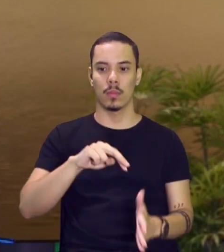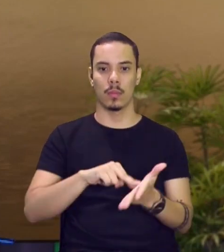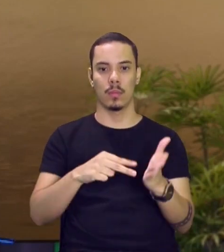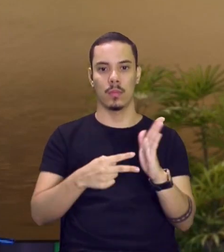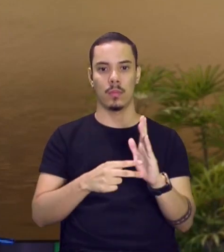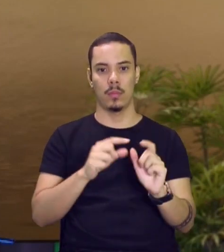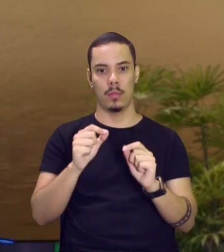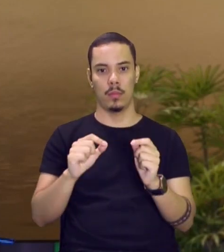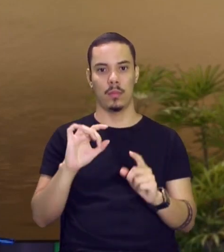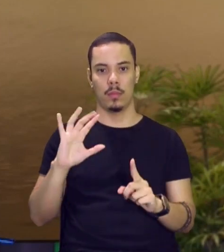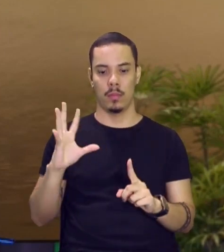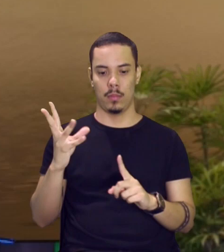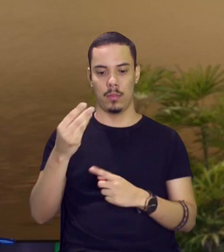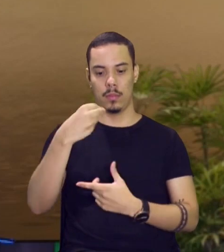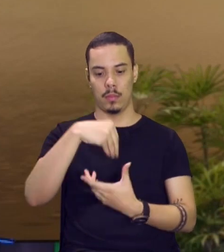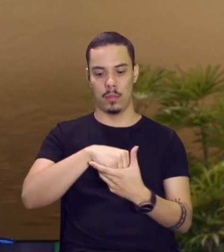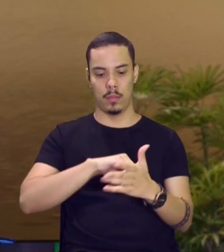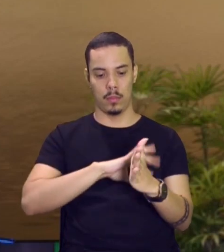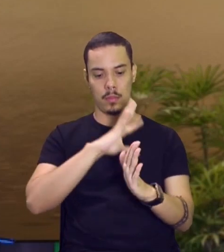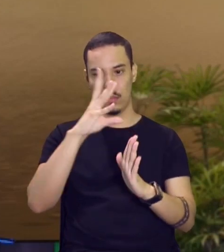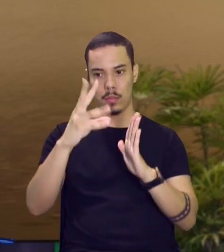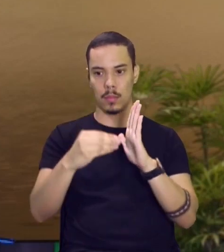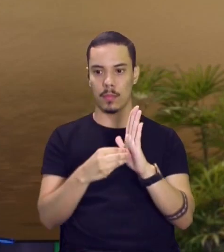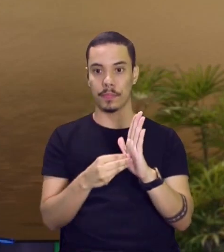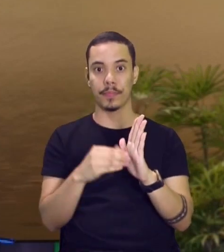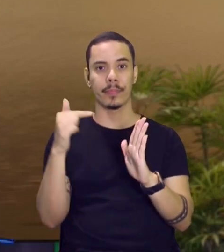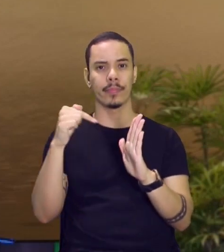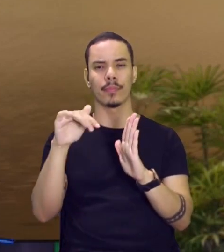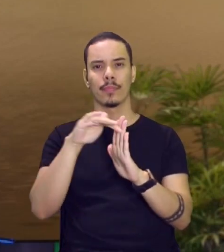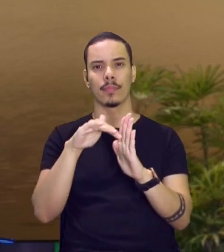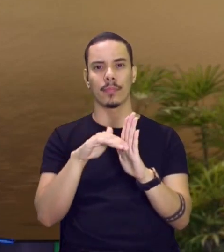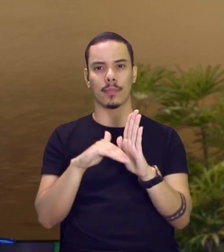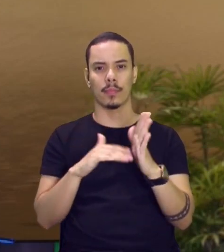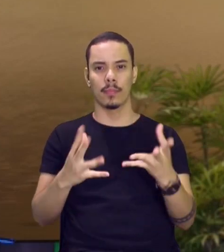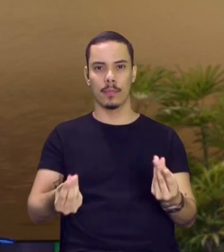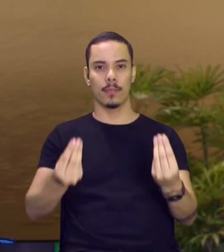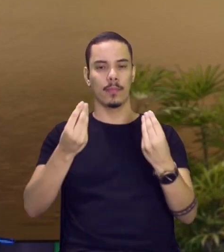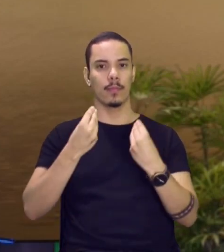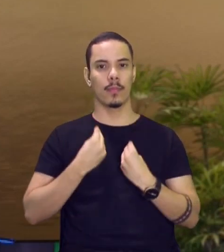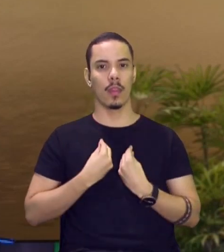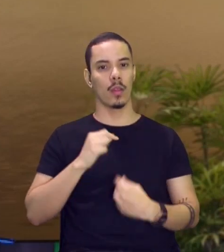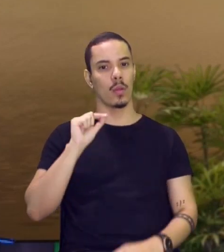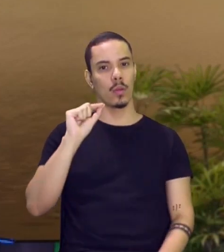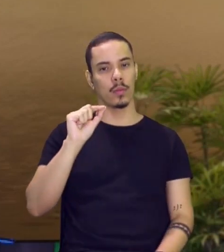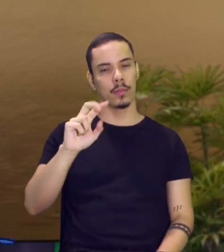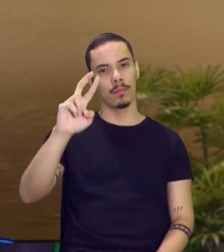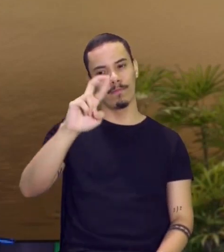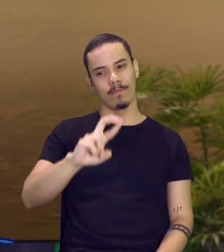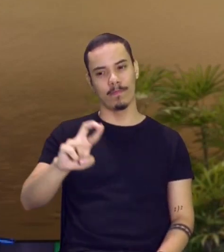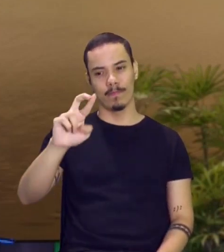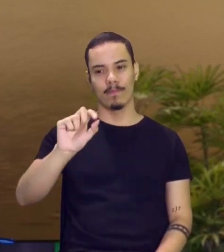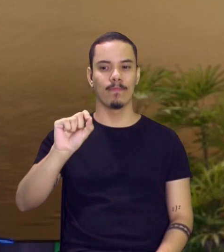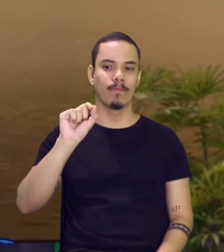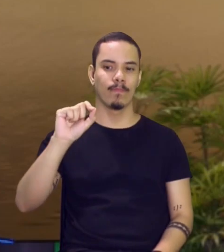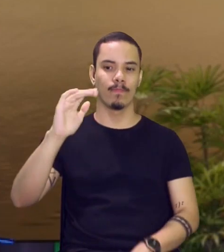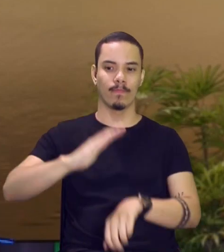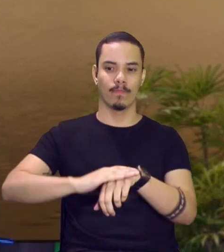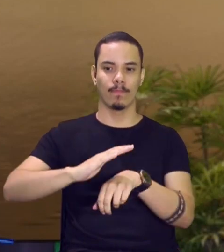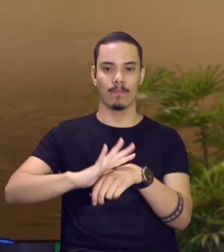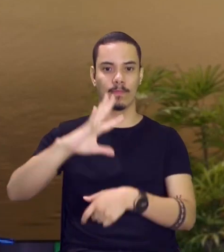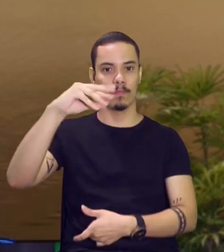bioma amazônico. Esses fatores nos levam a observar de que